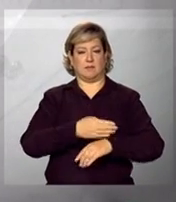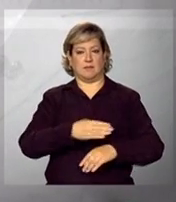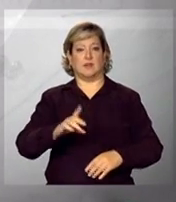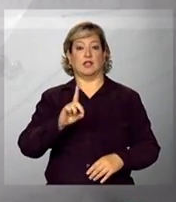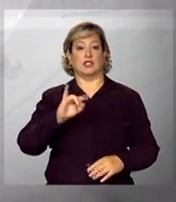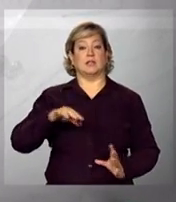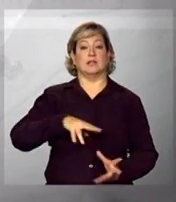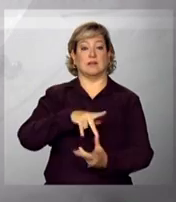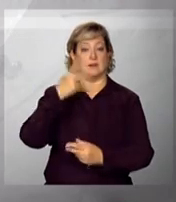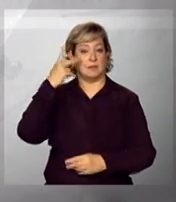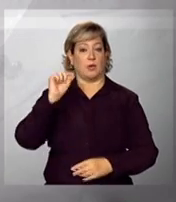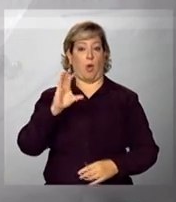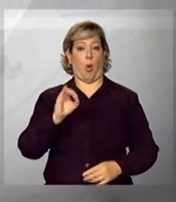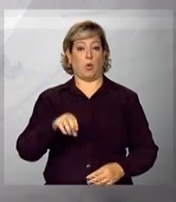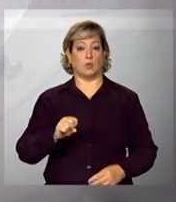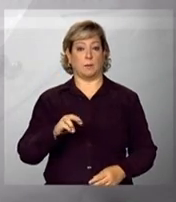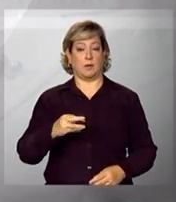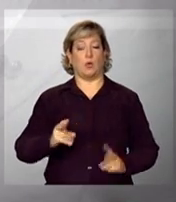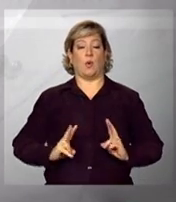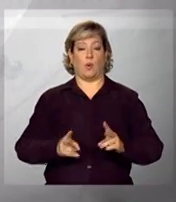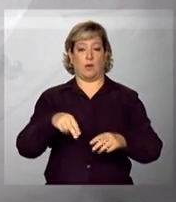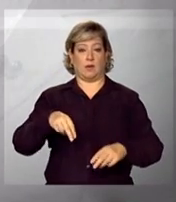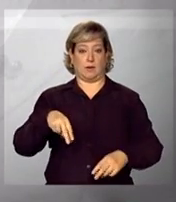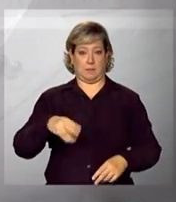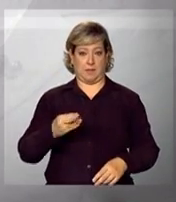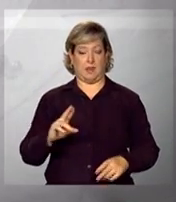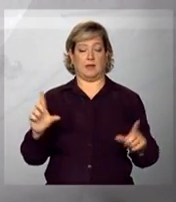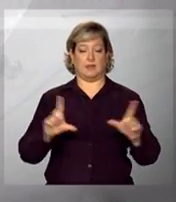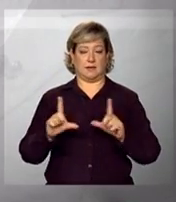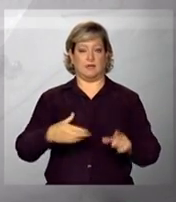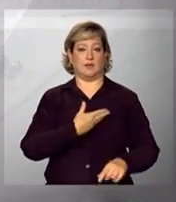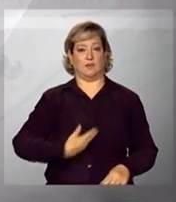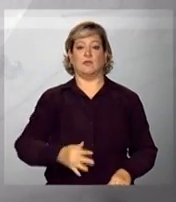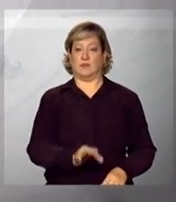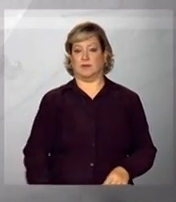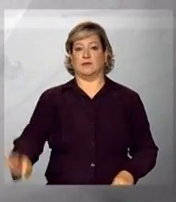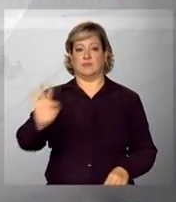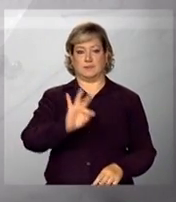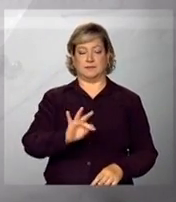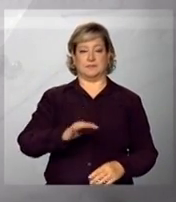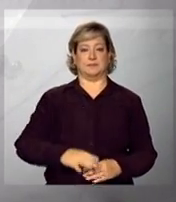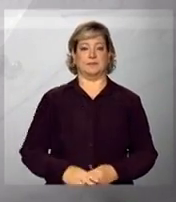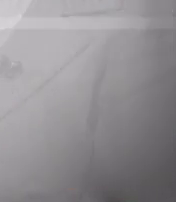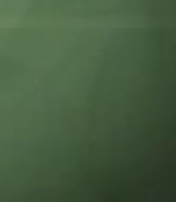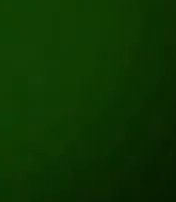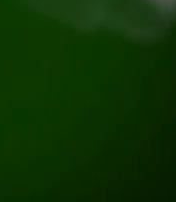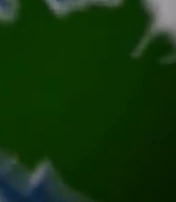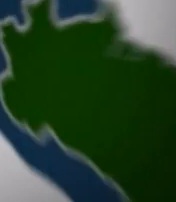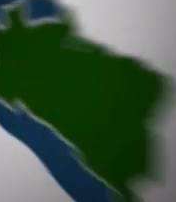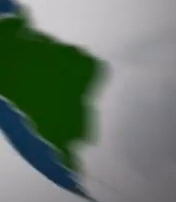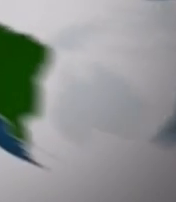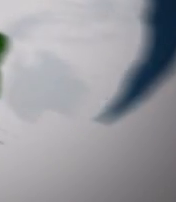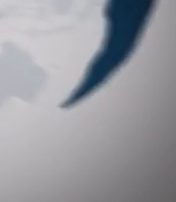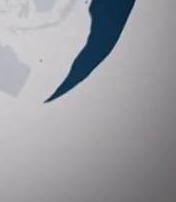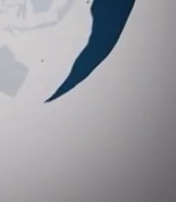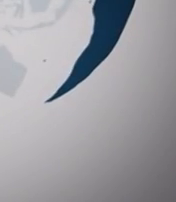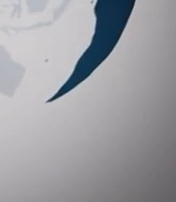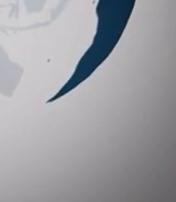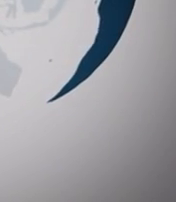Dia Internacional do Consumidor. Continue com a gente na NBR, a TV do Governo Federal.